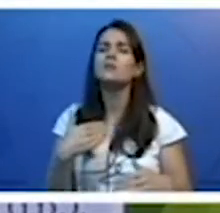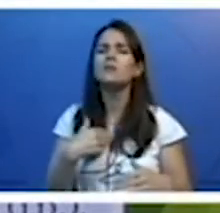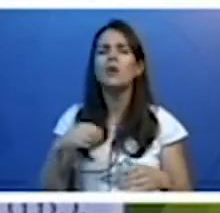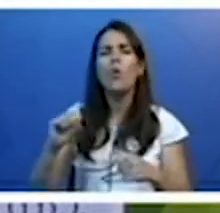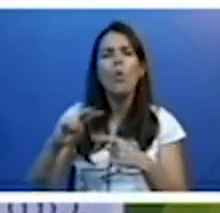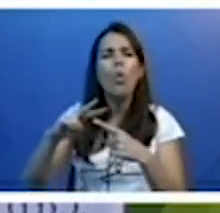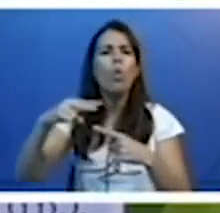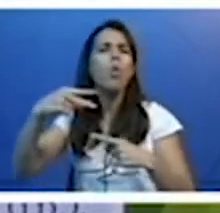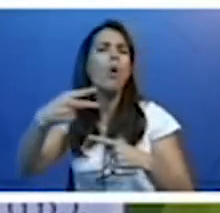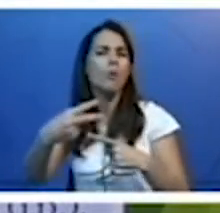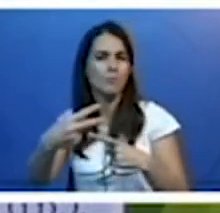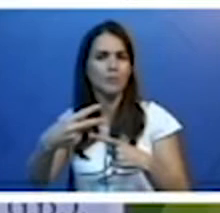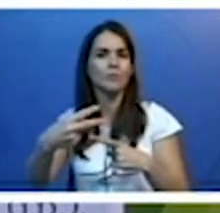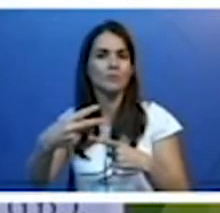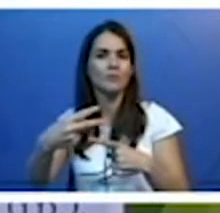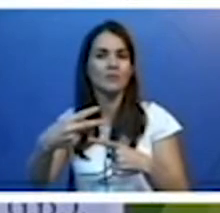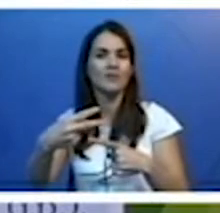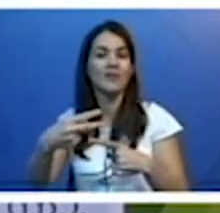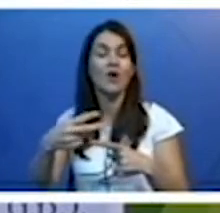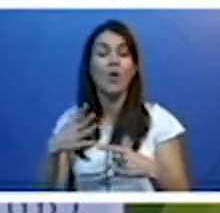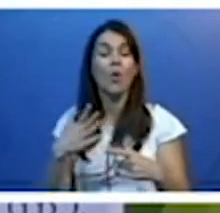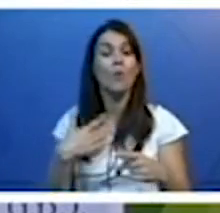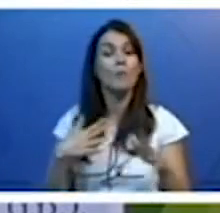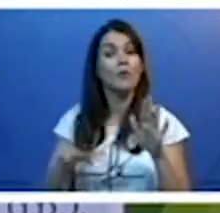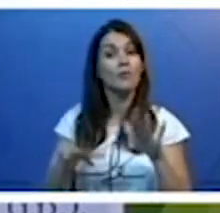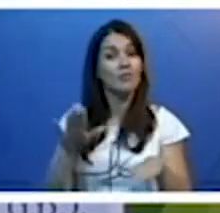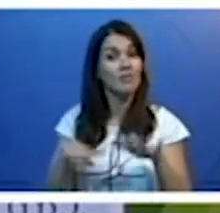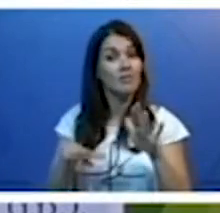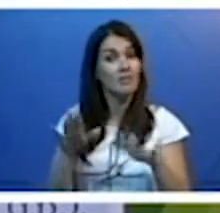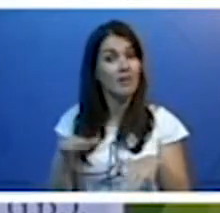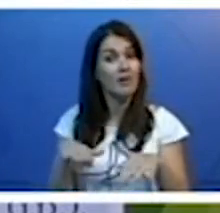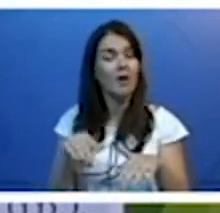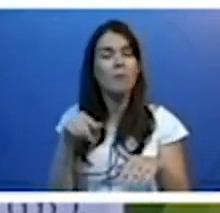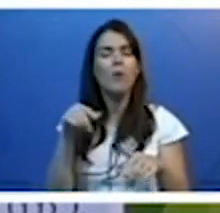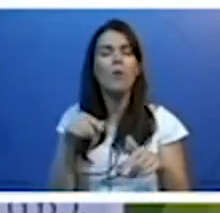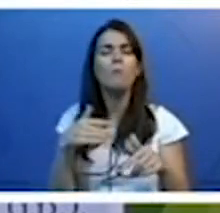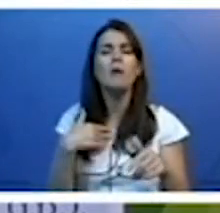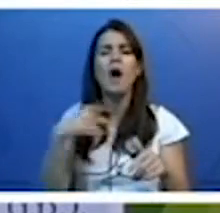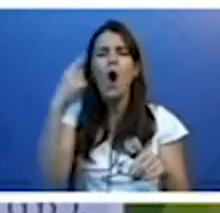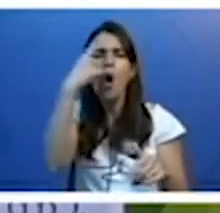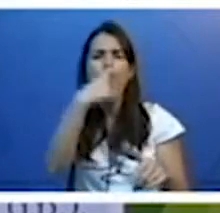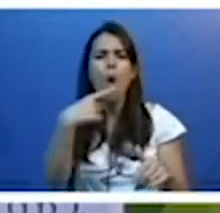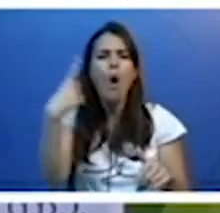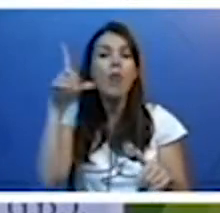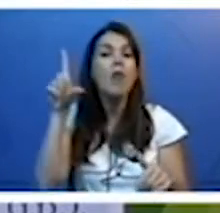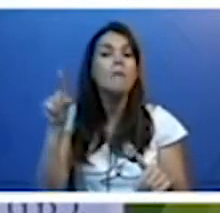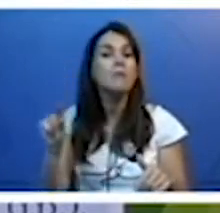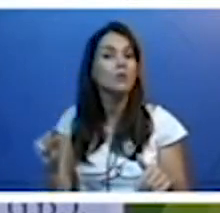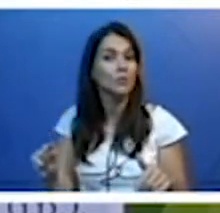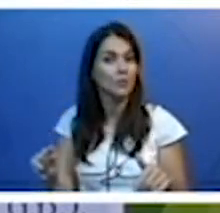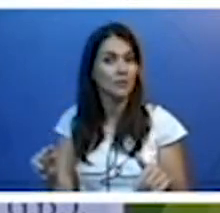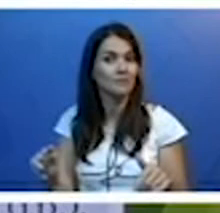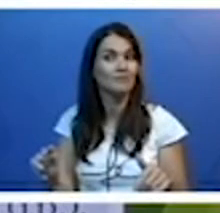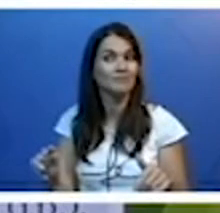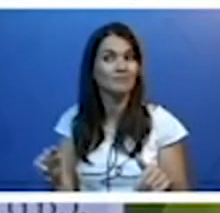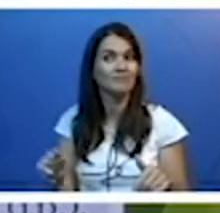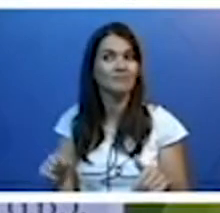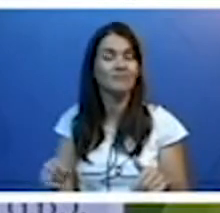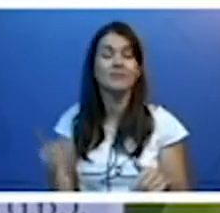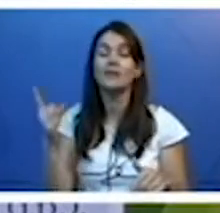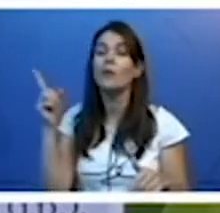a velocidade, o meu tempo cai pela metade. E aqui no